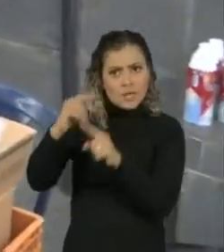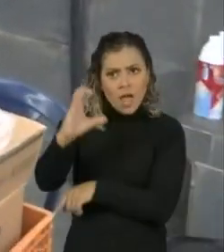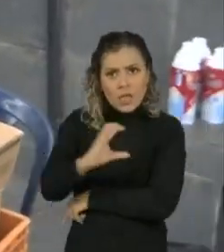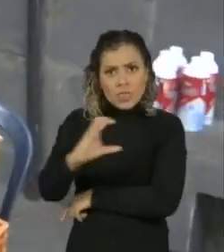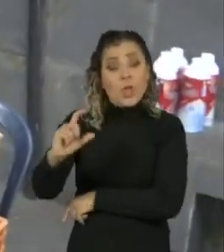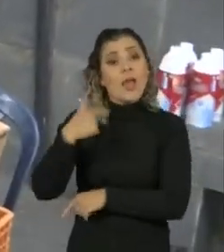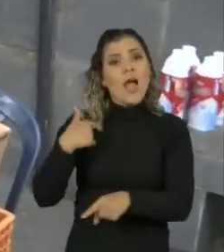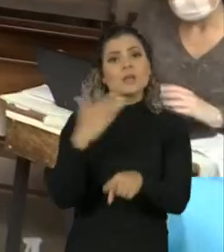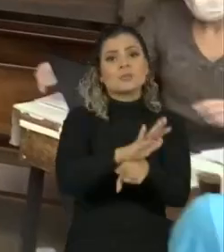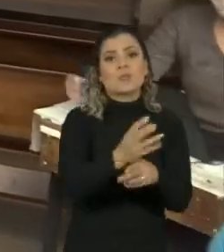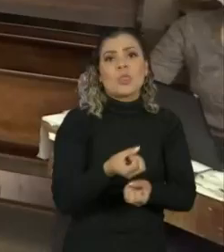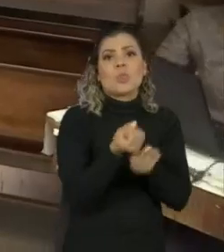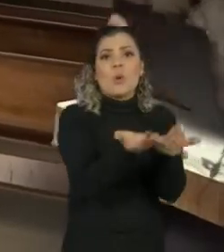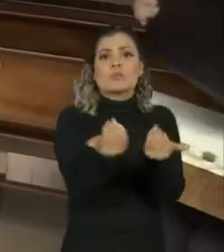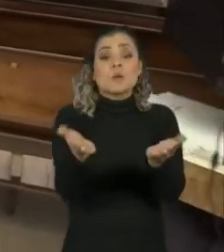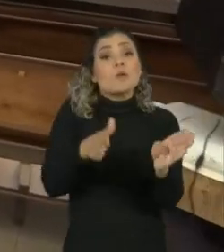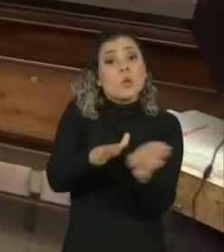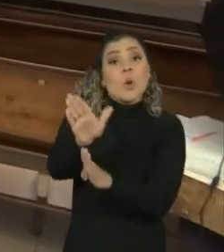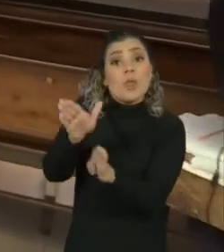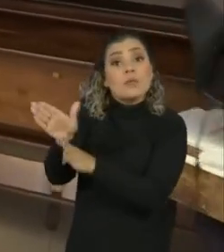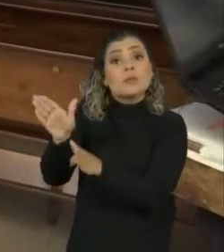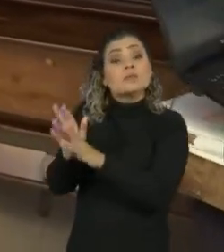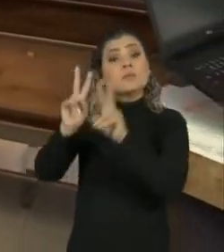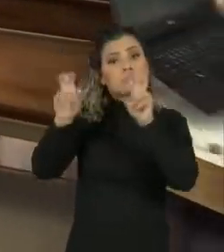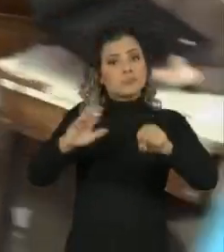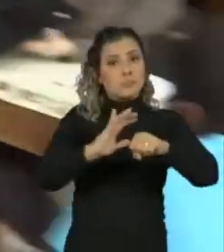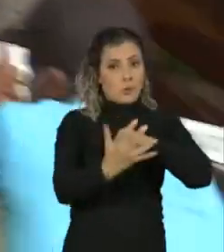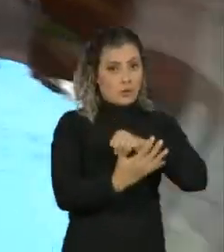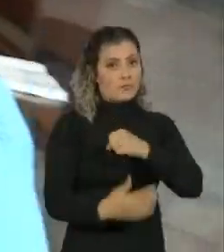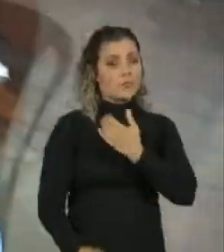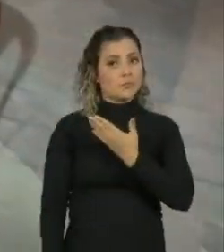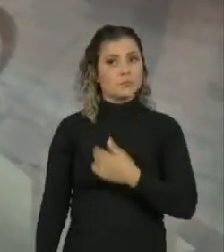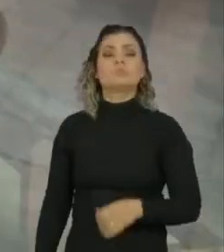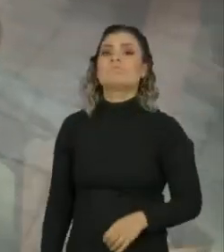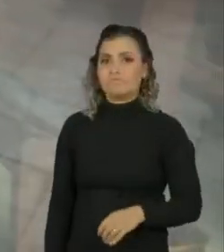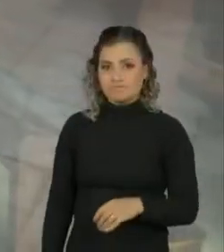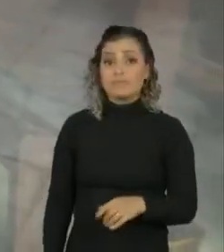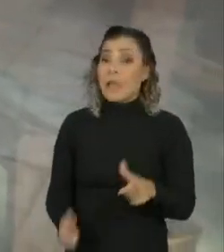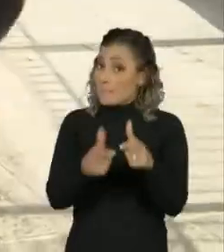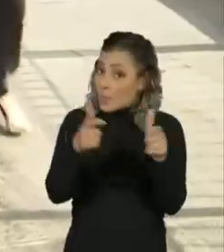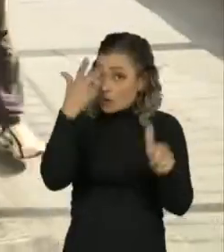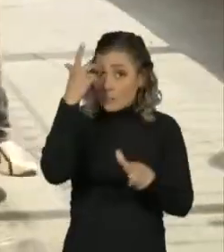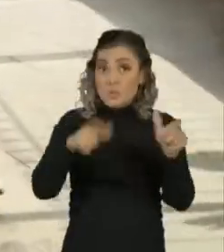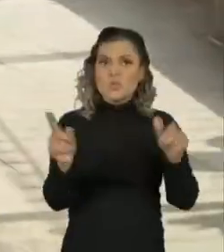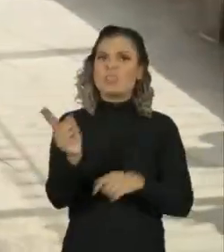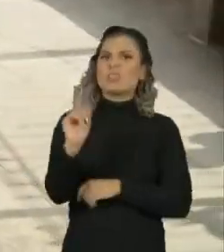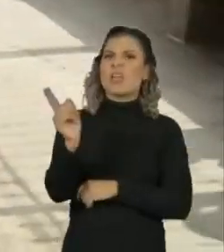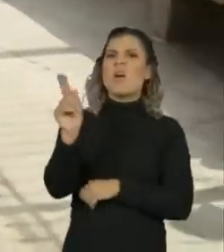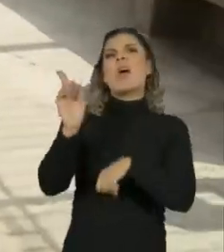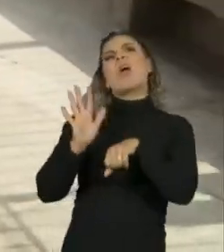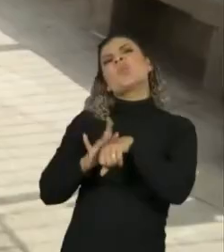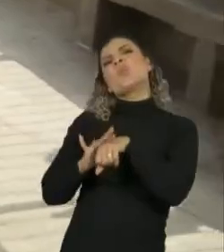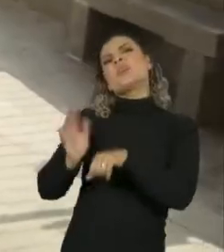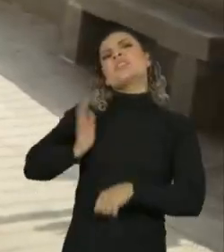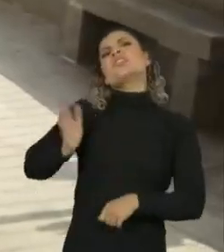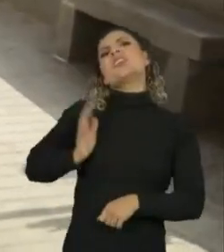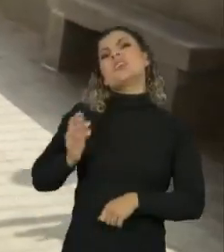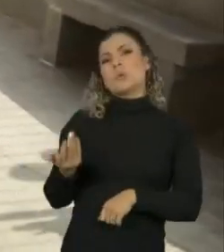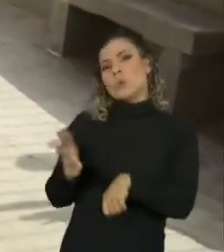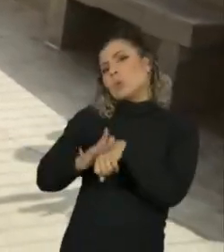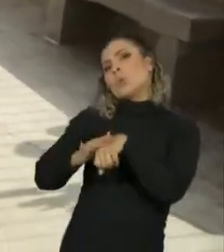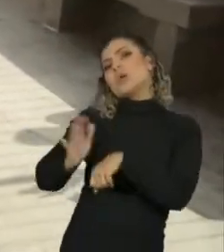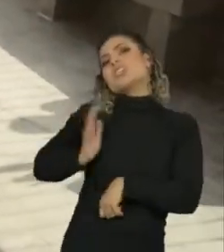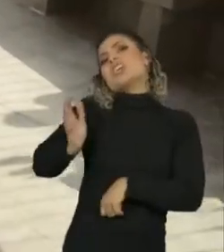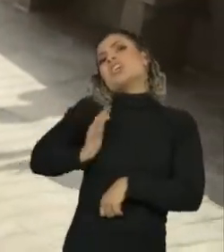com doações e com orientação sobre o coronavírus. Muitos deles, inclusive, dizem, ah, não, isso daí é uma doença de rico, né? Porque